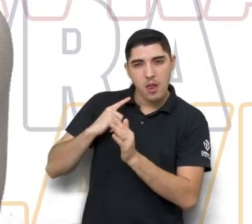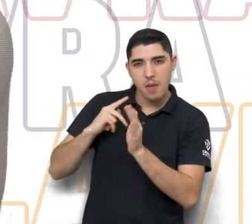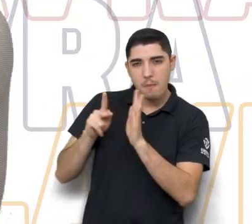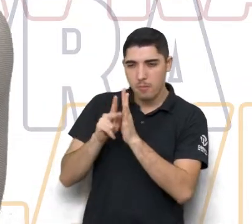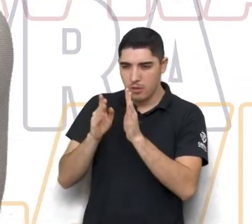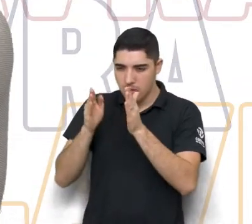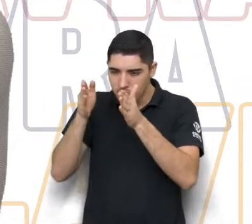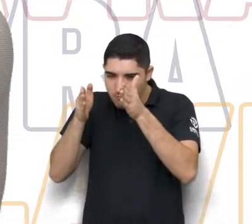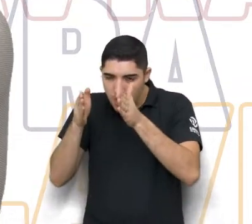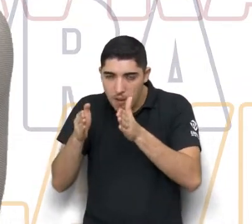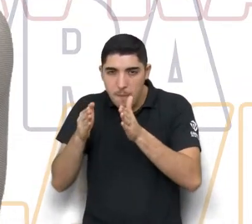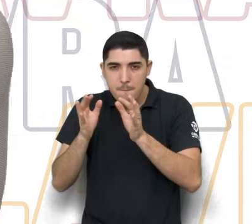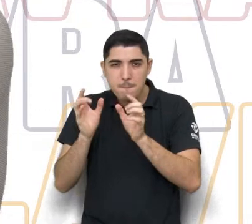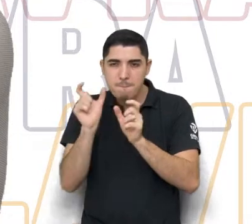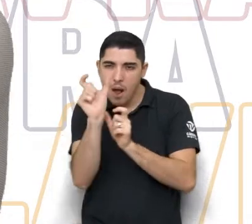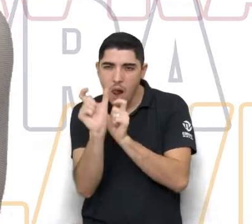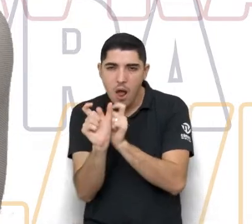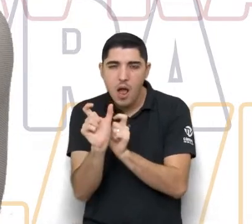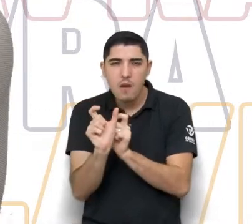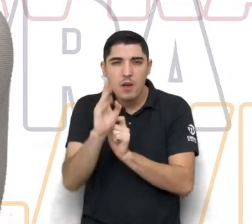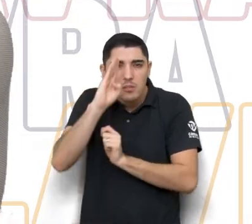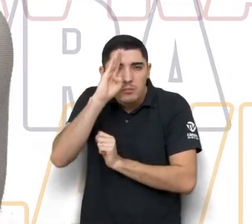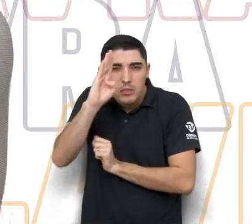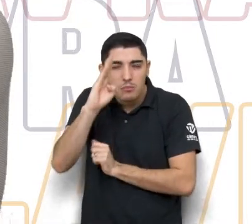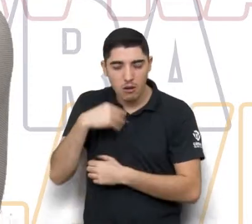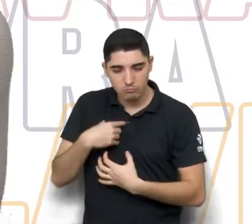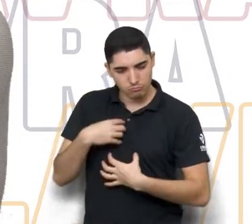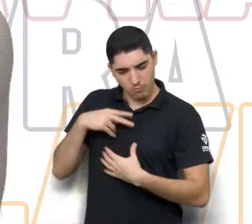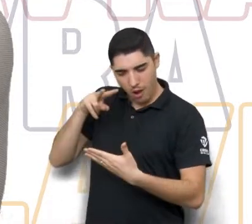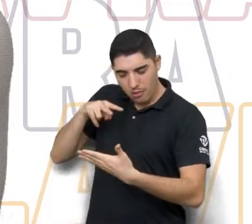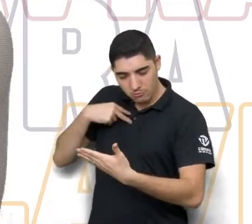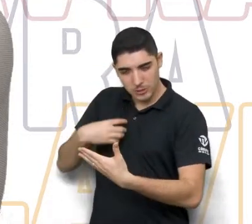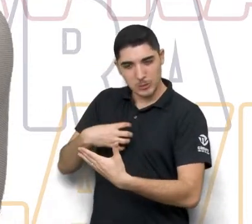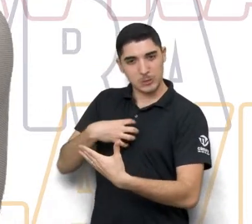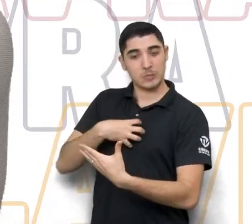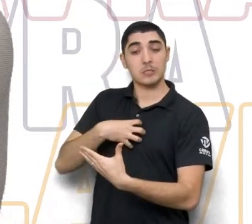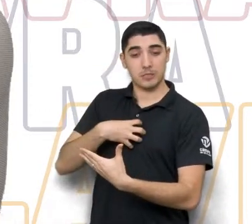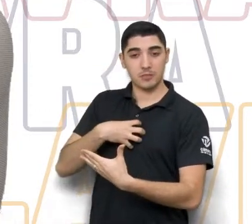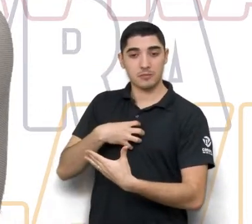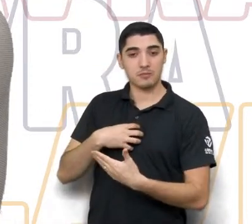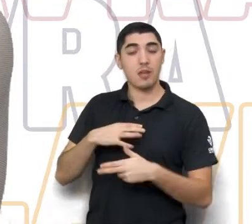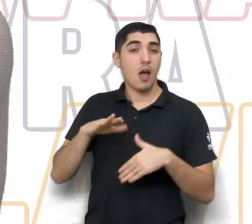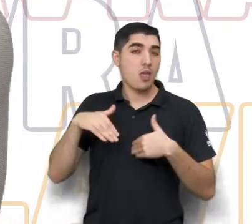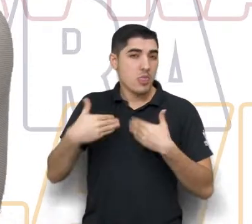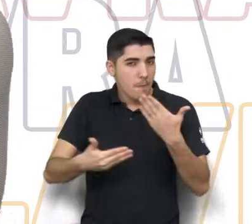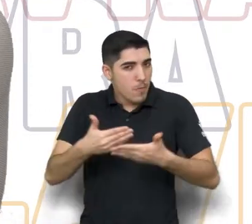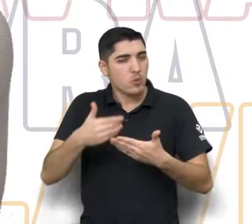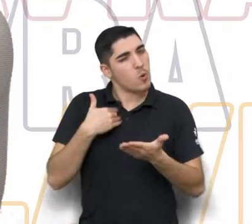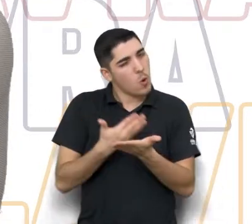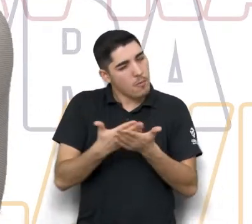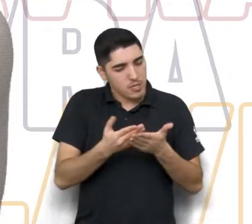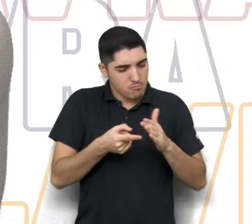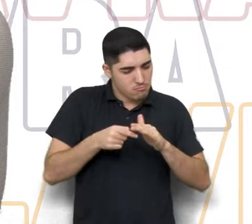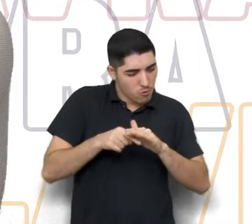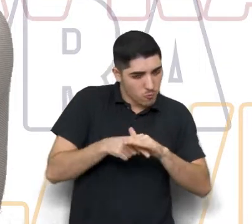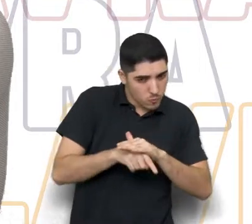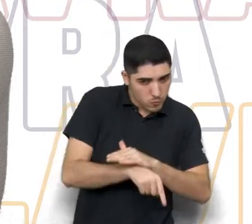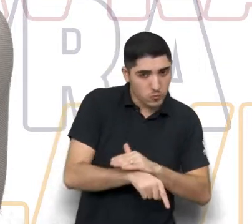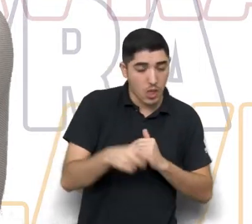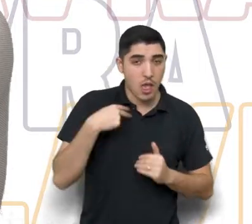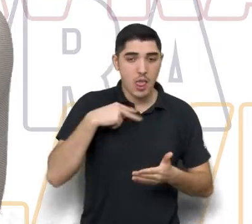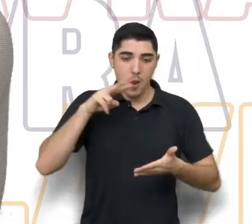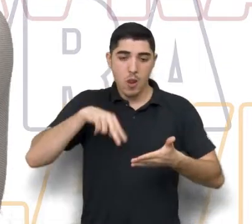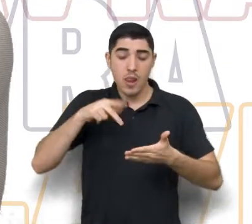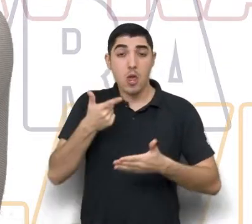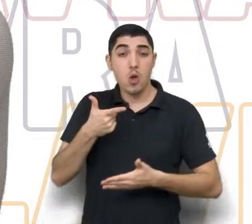Cortando as gorduras, trabalhando com a essência, né? Então eu fiquei encantado. E a partir daí eu fui me aprimorando, né? Eu passei a